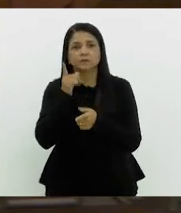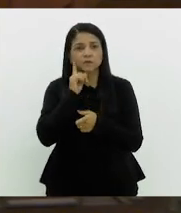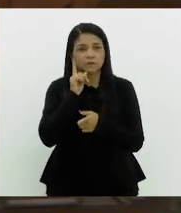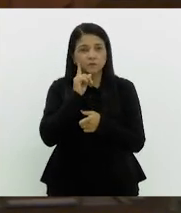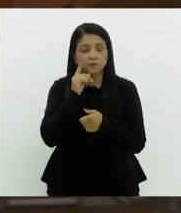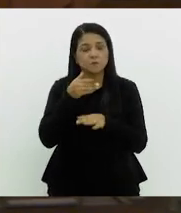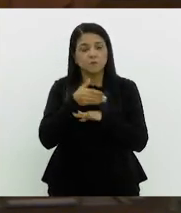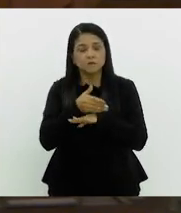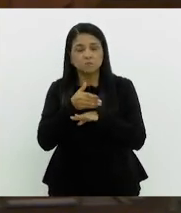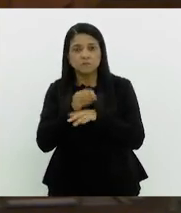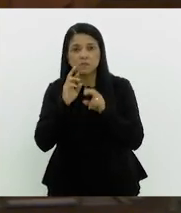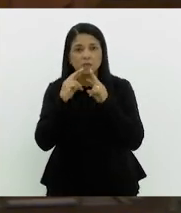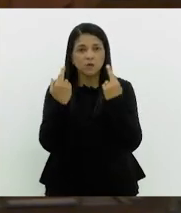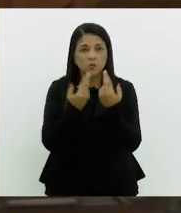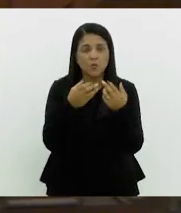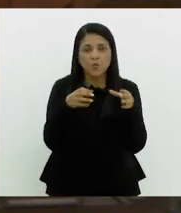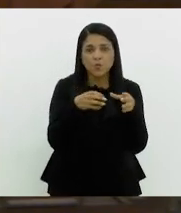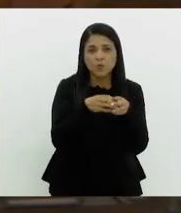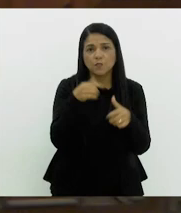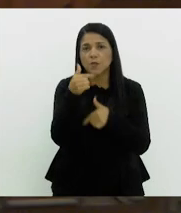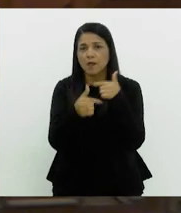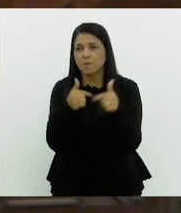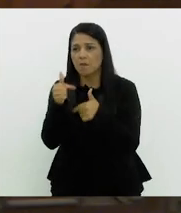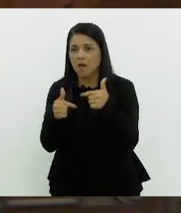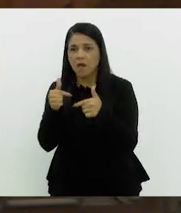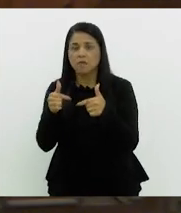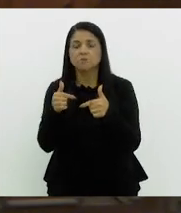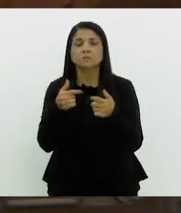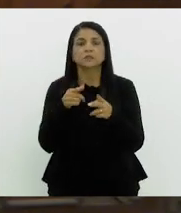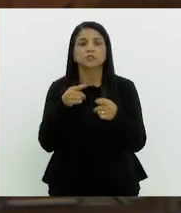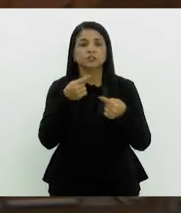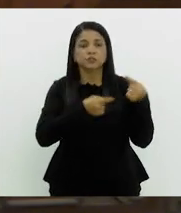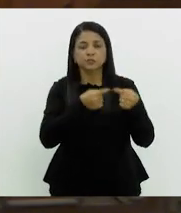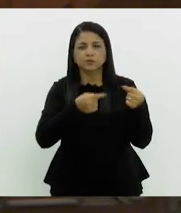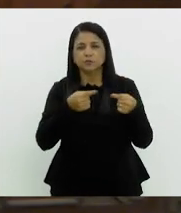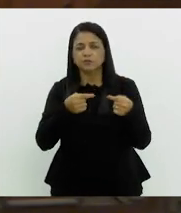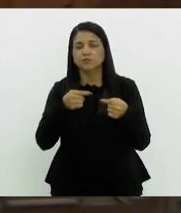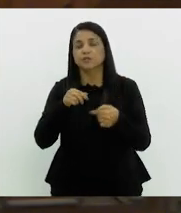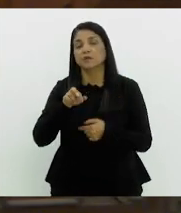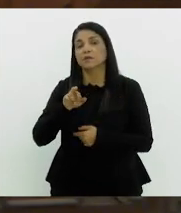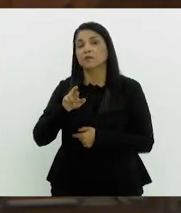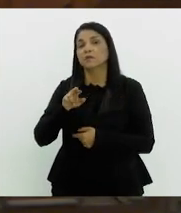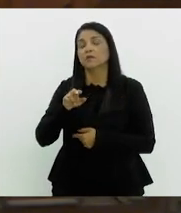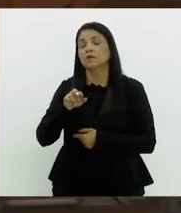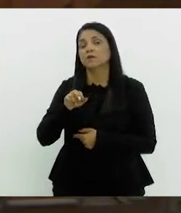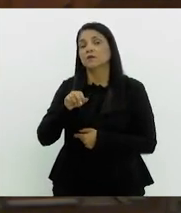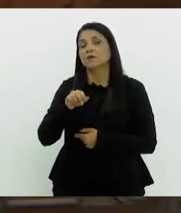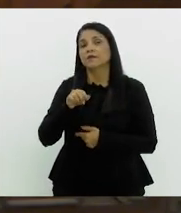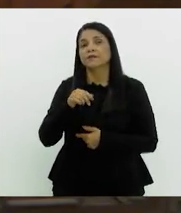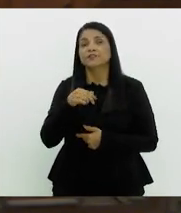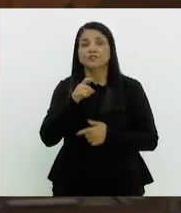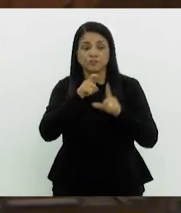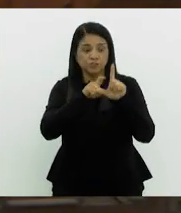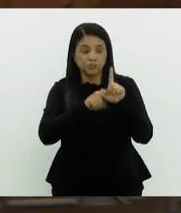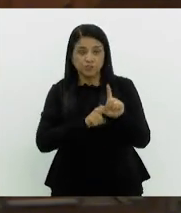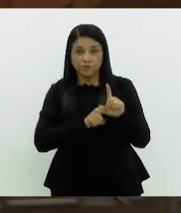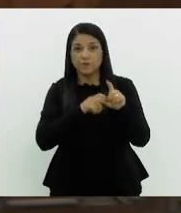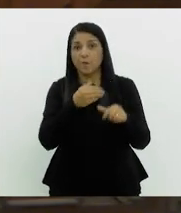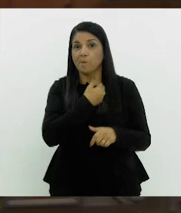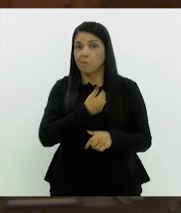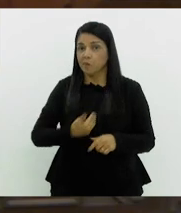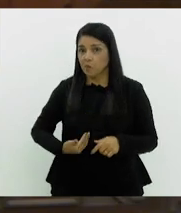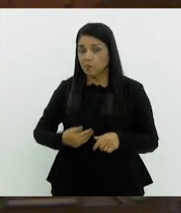de reuniões em grupos de trabalho para discutir, por exemplo, doutor Renan, a dívida pública que a gente, por tantas vezes, esteve juntos